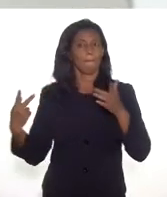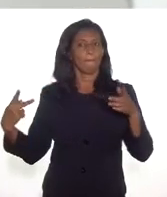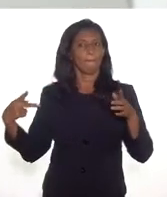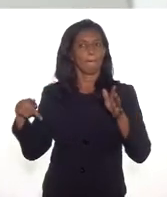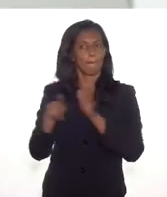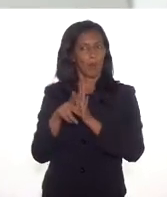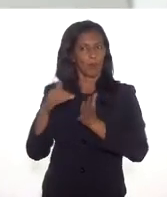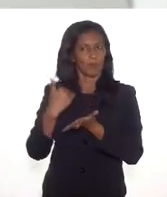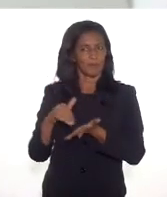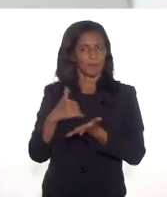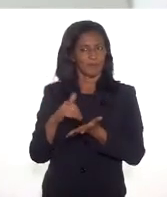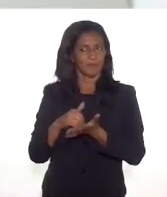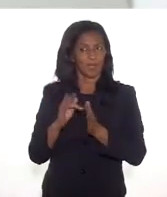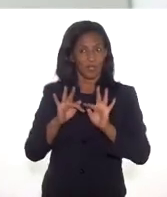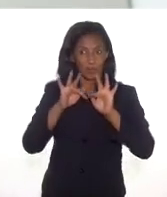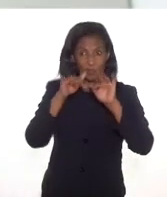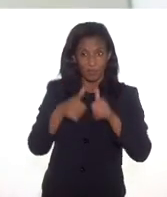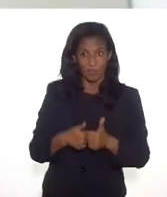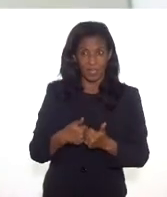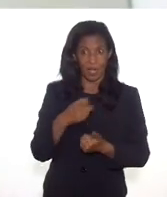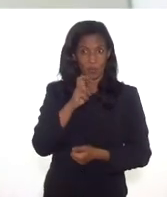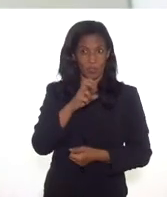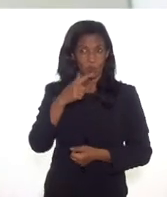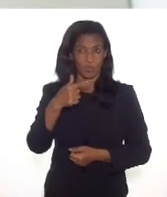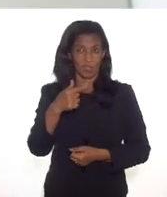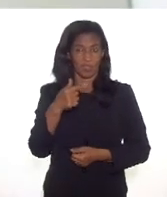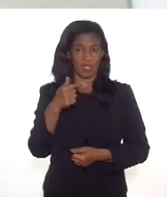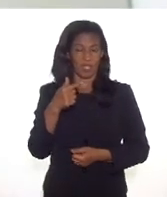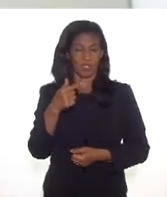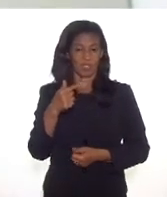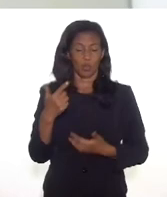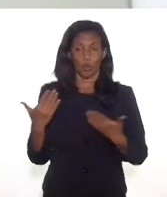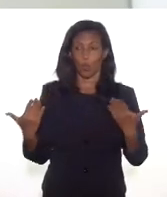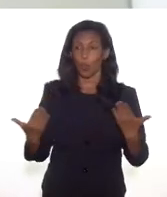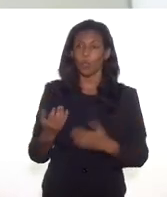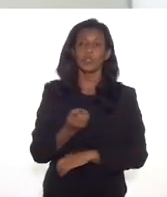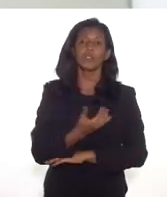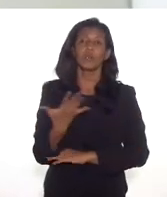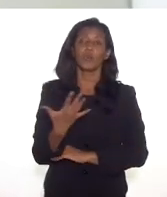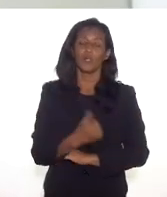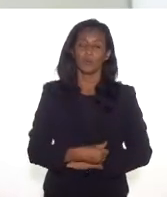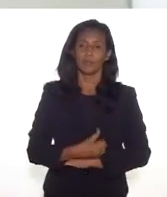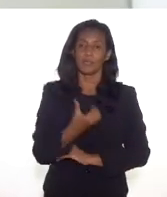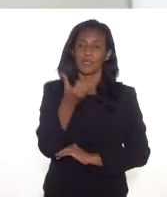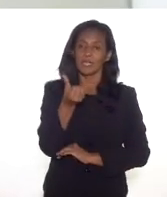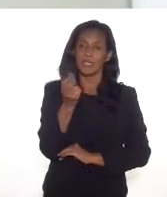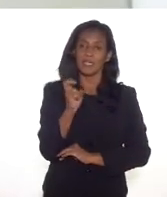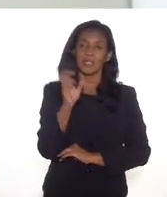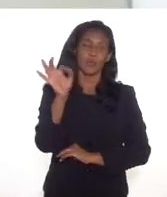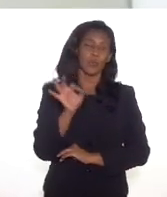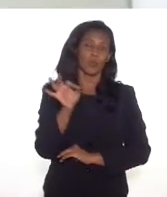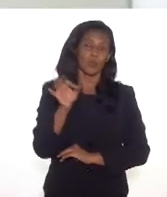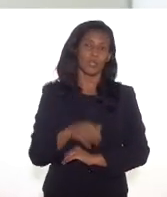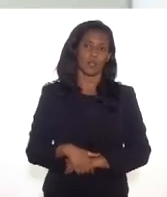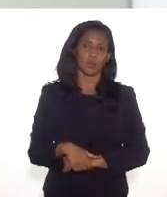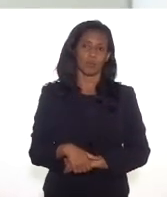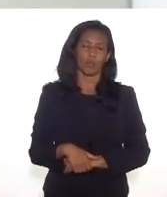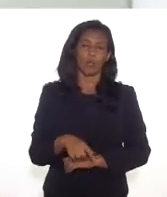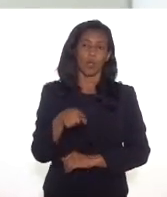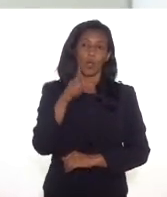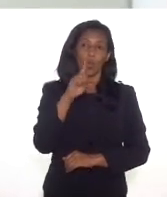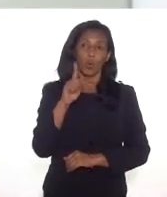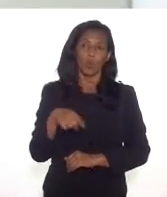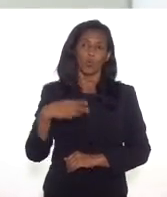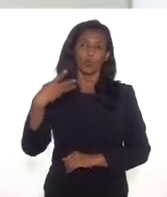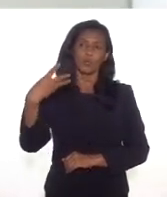de abril, 57% dos estudantes. Hoje em dia são quantos? 65%? Um terço dos estudantes